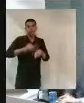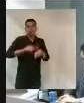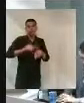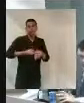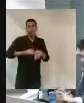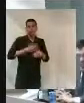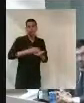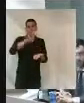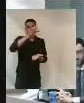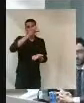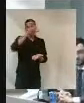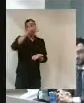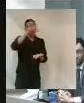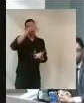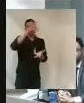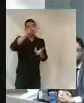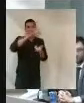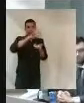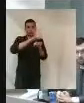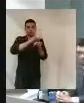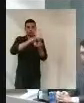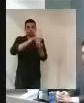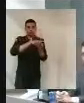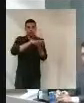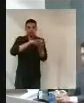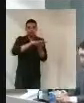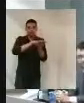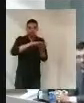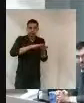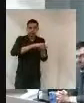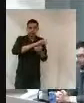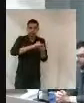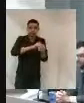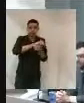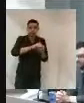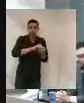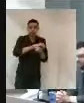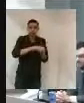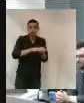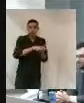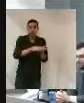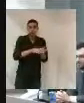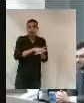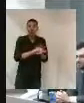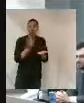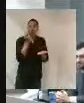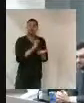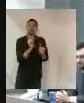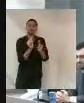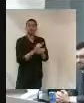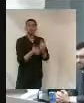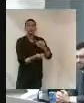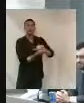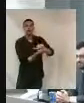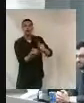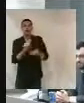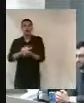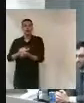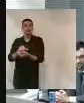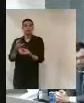resíduo vítreo, desculpa. Então, nós conseguimos utilizar com eficiência a areia, o pó do